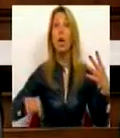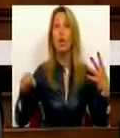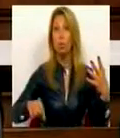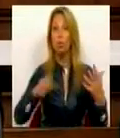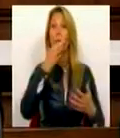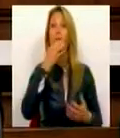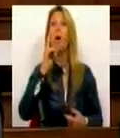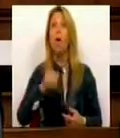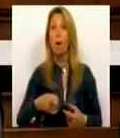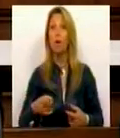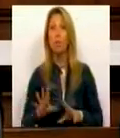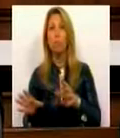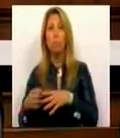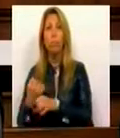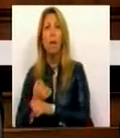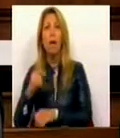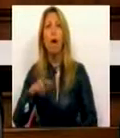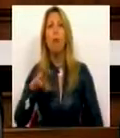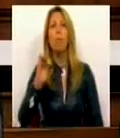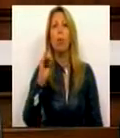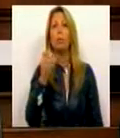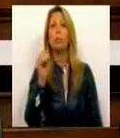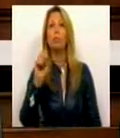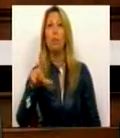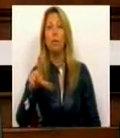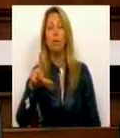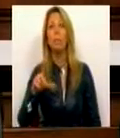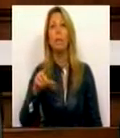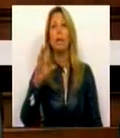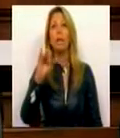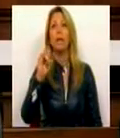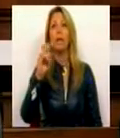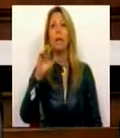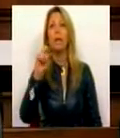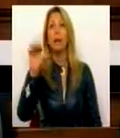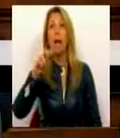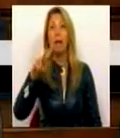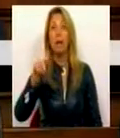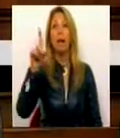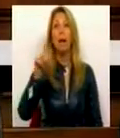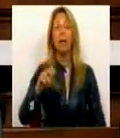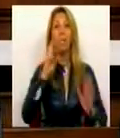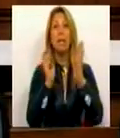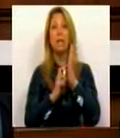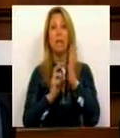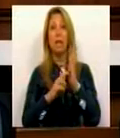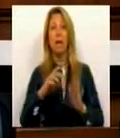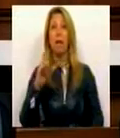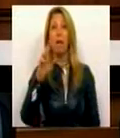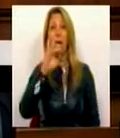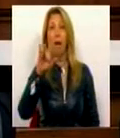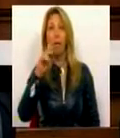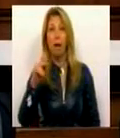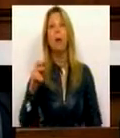falar das operações em curso em Mossul, no Iraque, e em Raqqa, na Síria, que estão, de facto, a